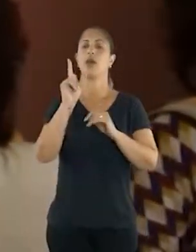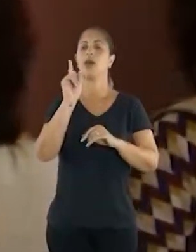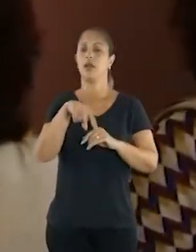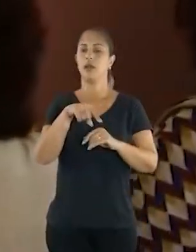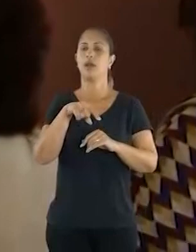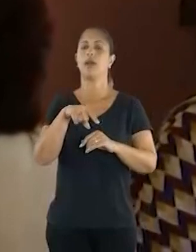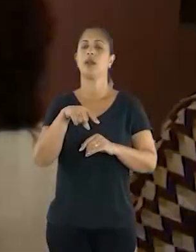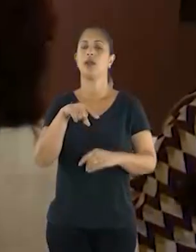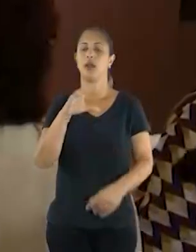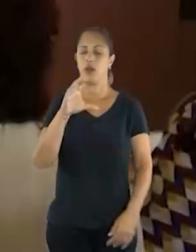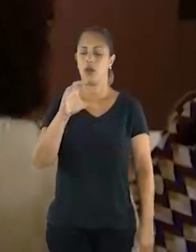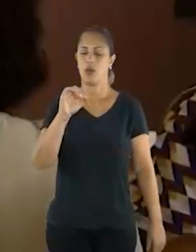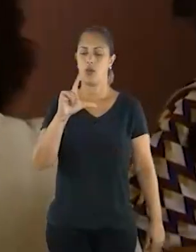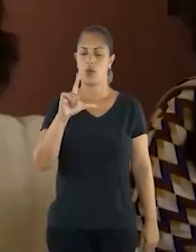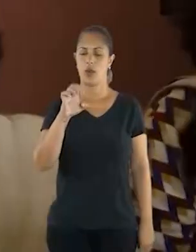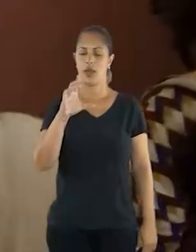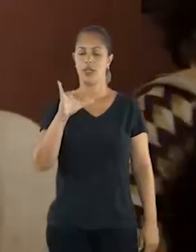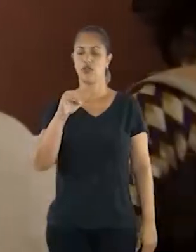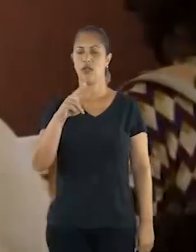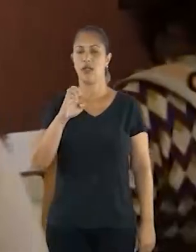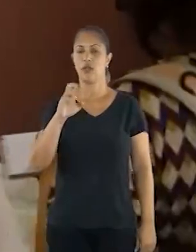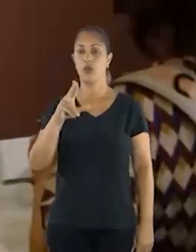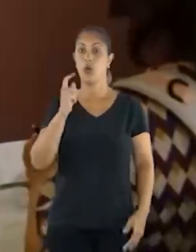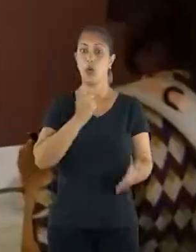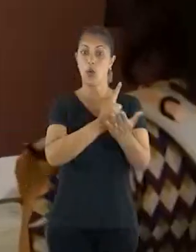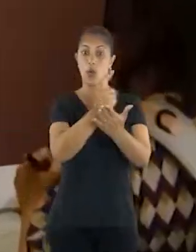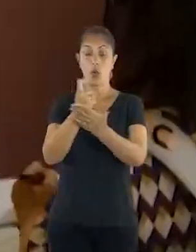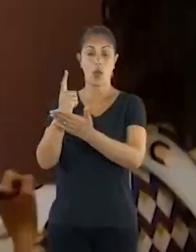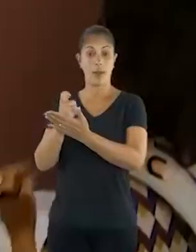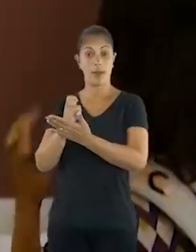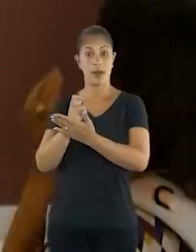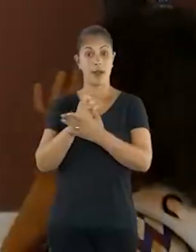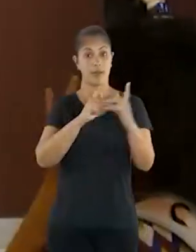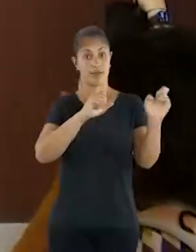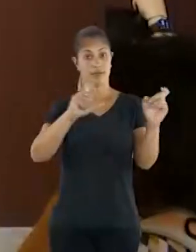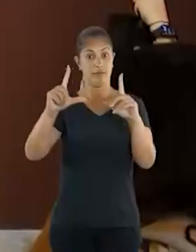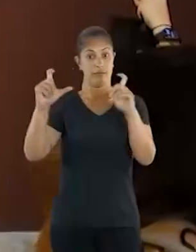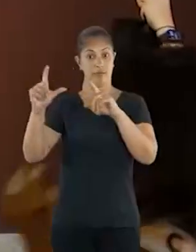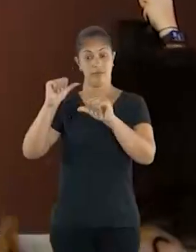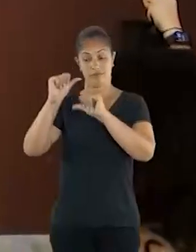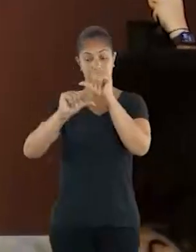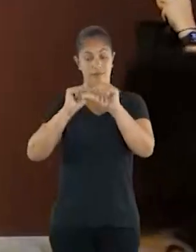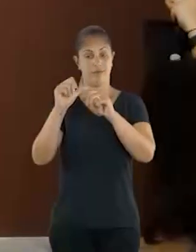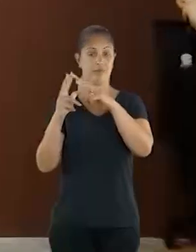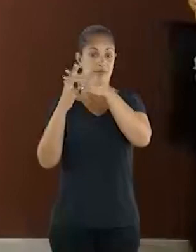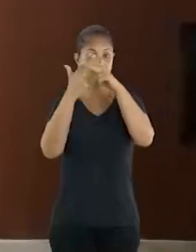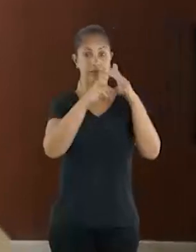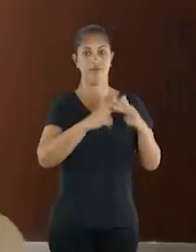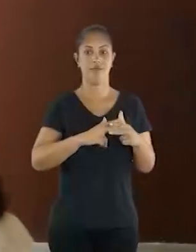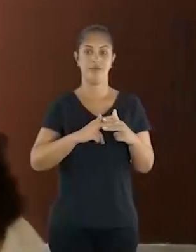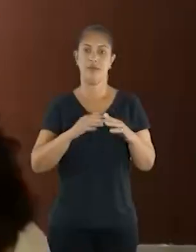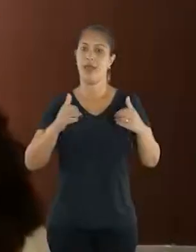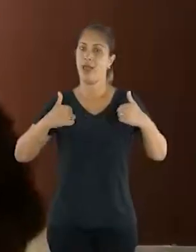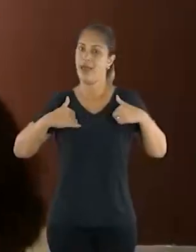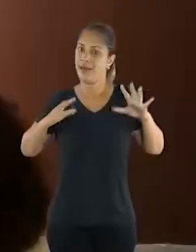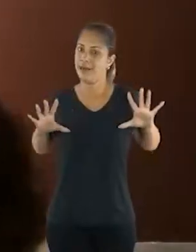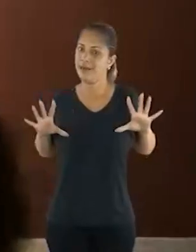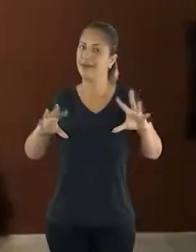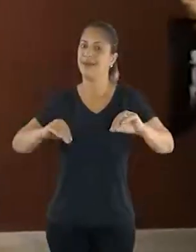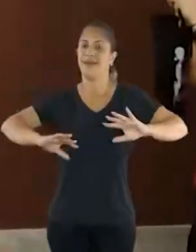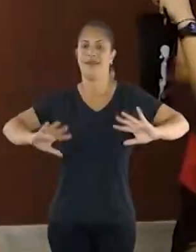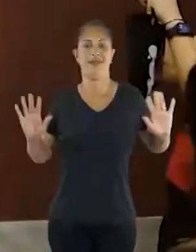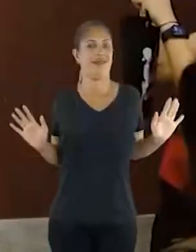REC Cultural, que ele tinha comprado as obras e mandado para o restauro. Mas eu não deixei ele nem